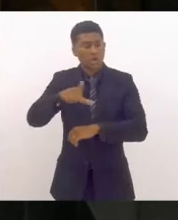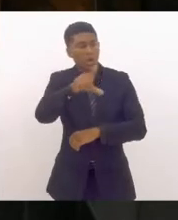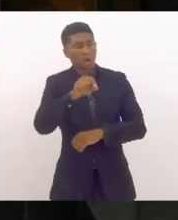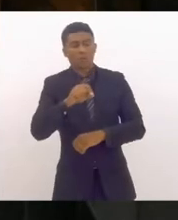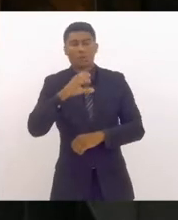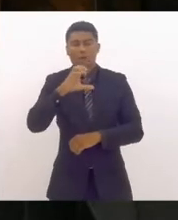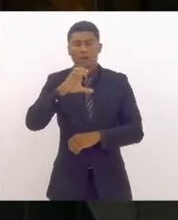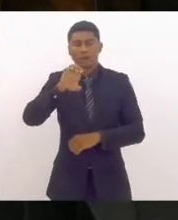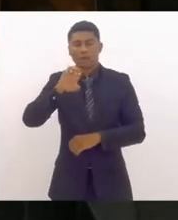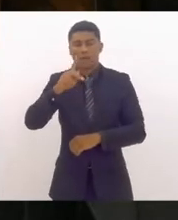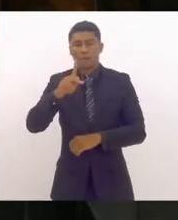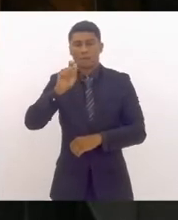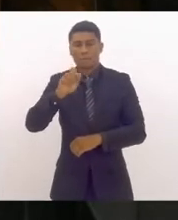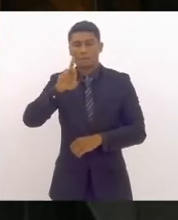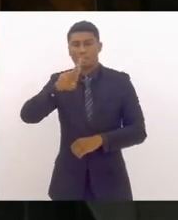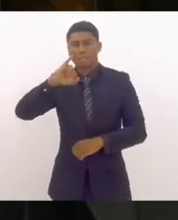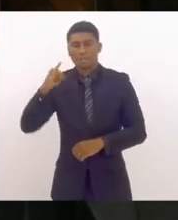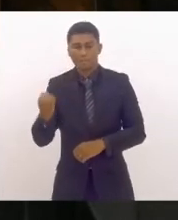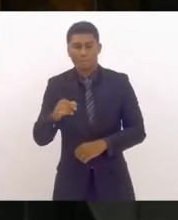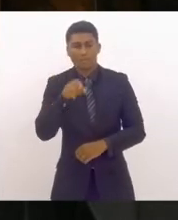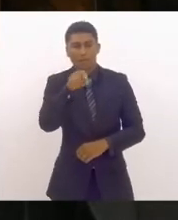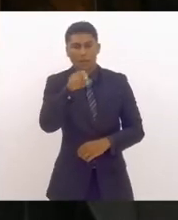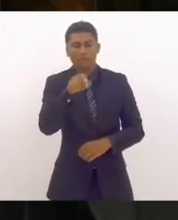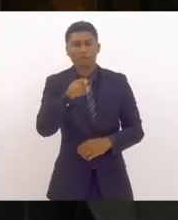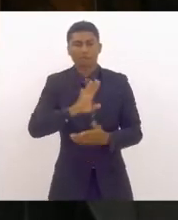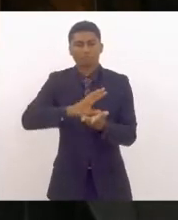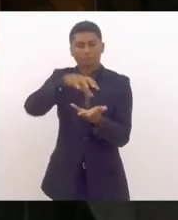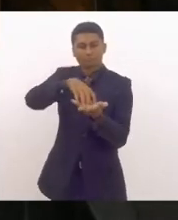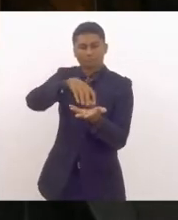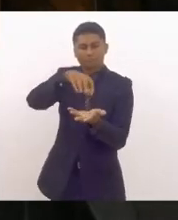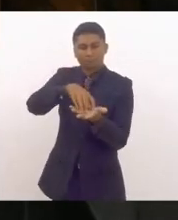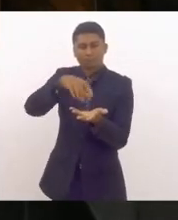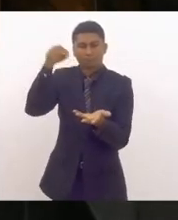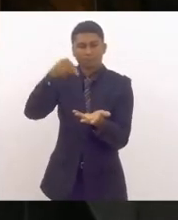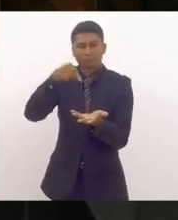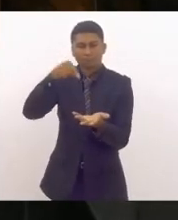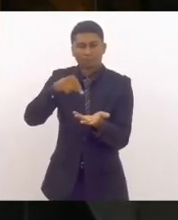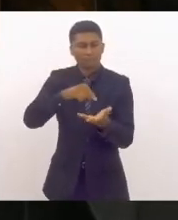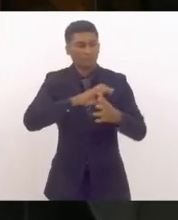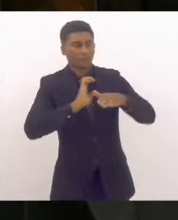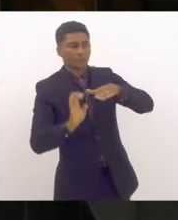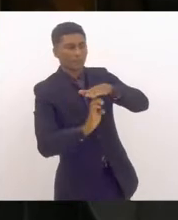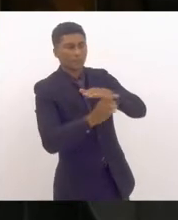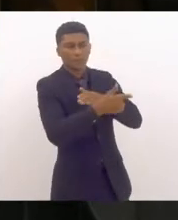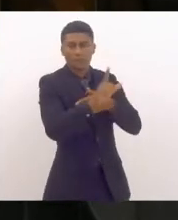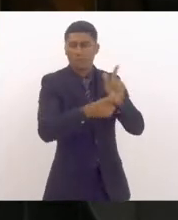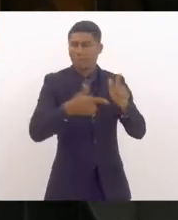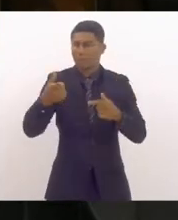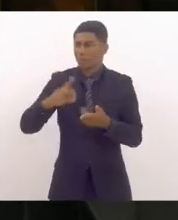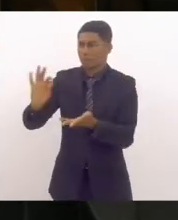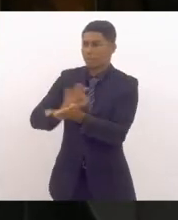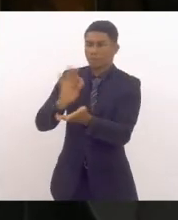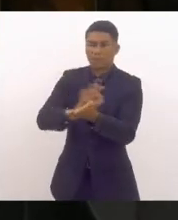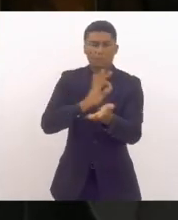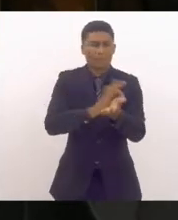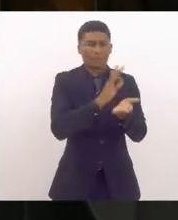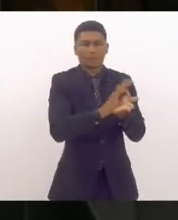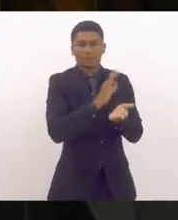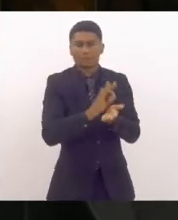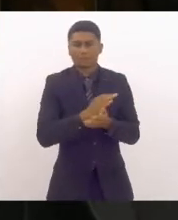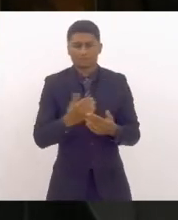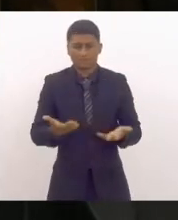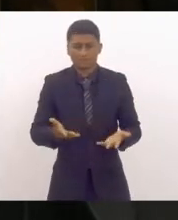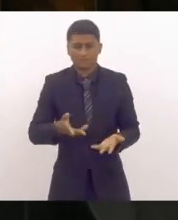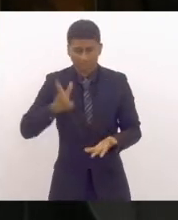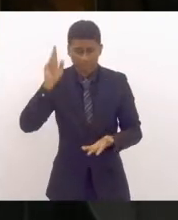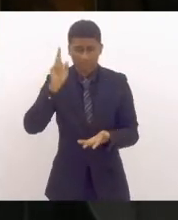numa central de terceirizações essa que é a